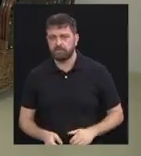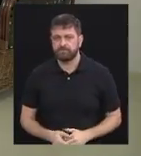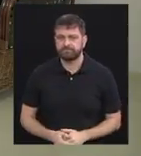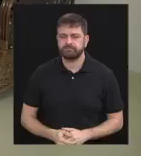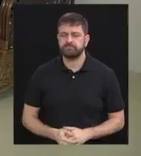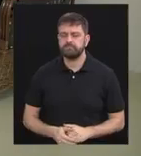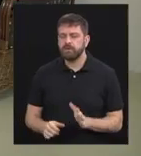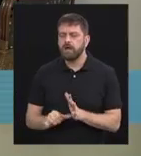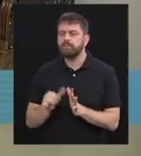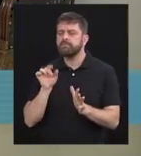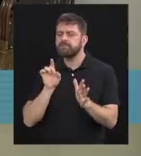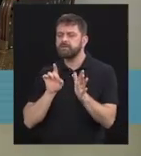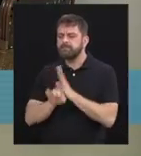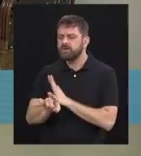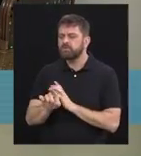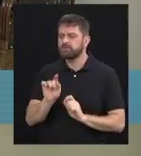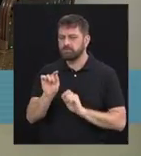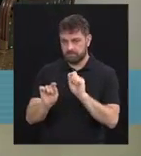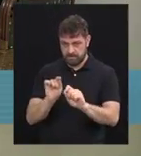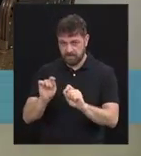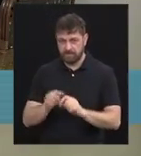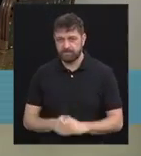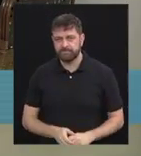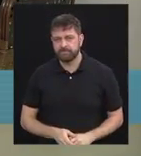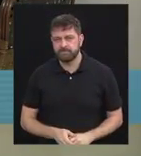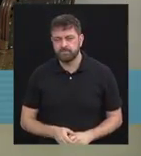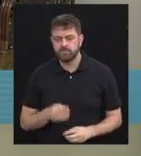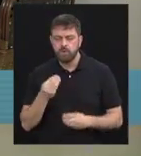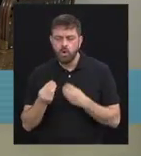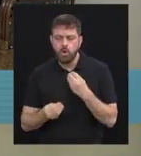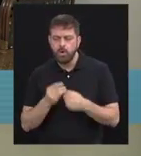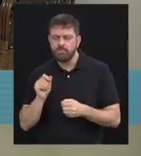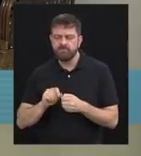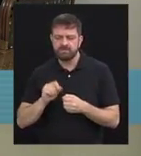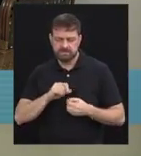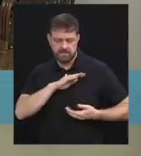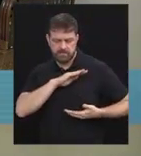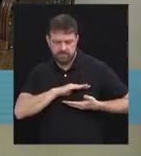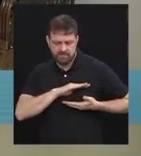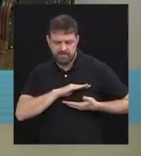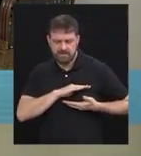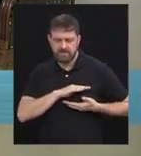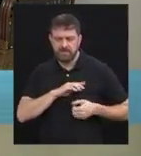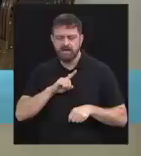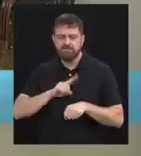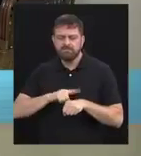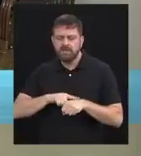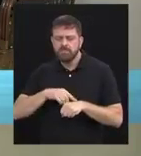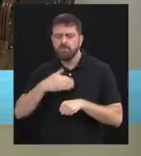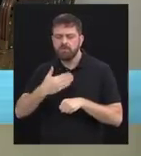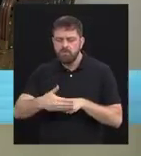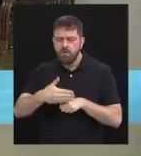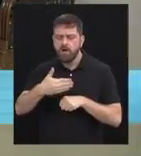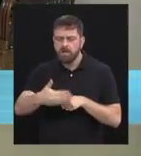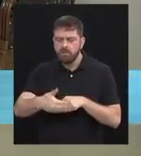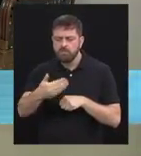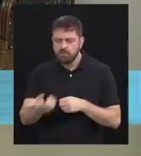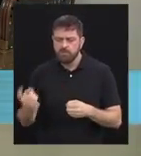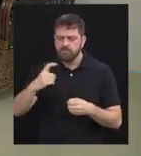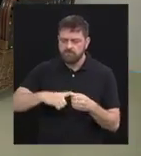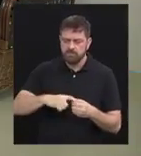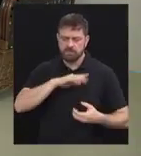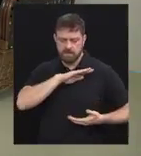Doutor, a primeira pergunta que fizeram é: qual é a rotina da mamografia? De quanto em quanto tempo que se deve fazer o